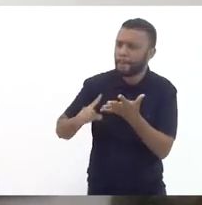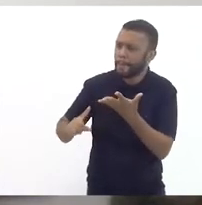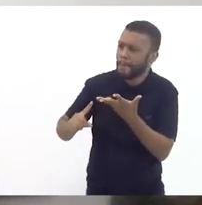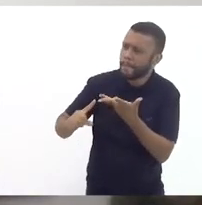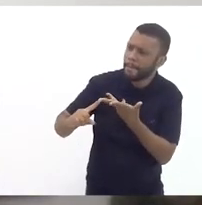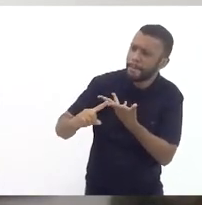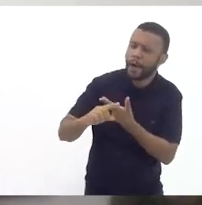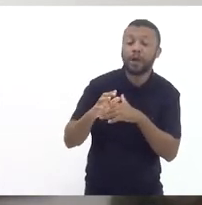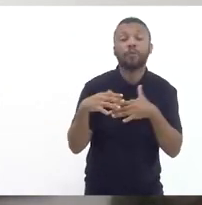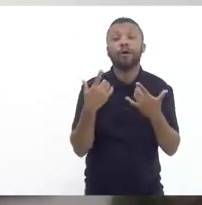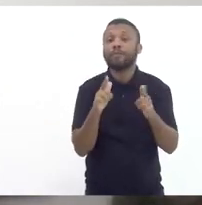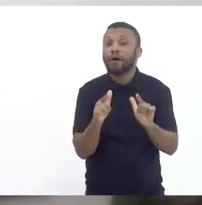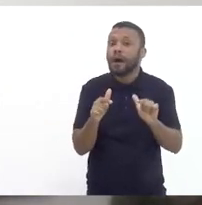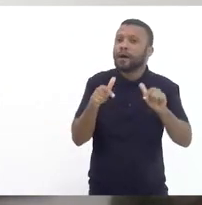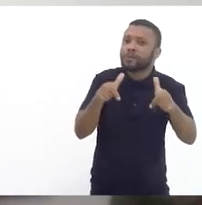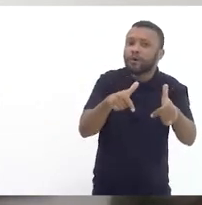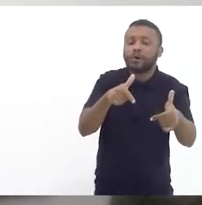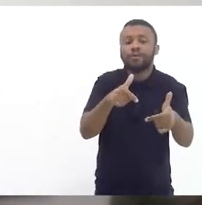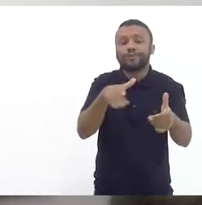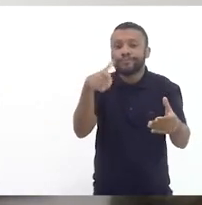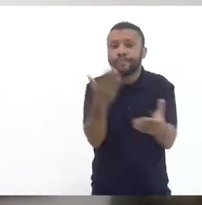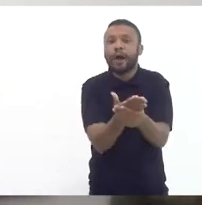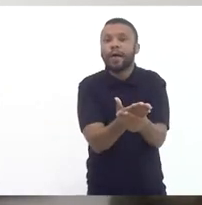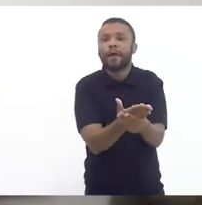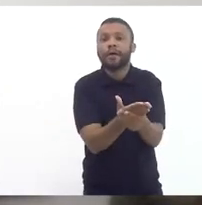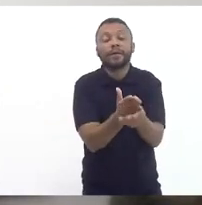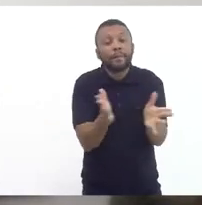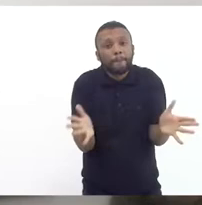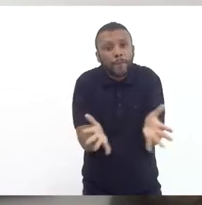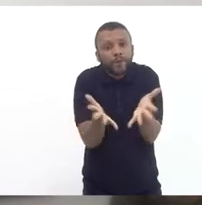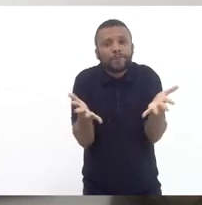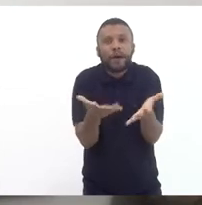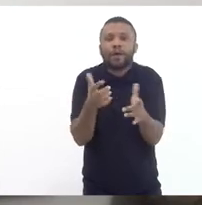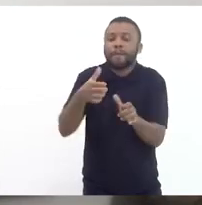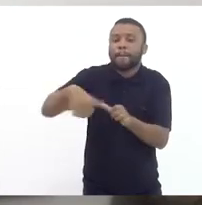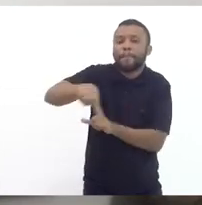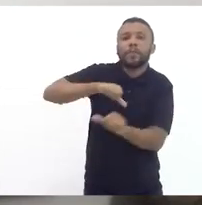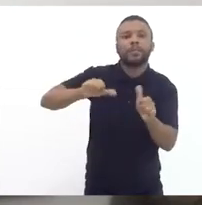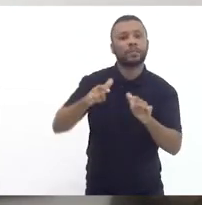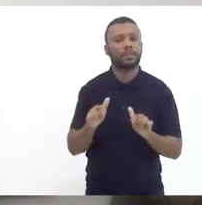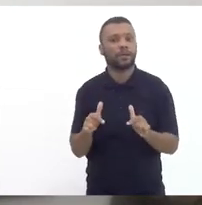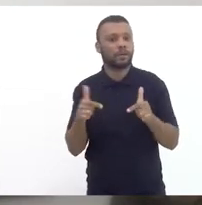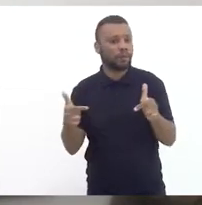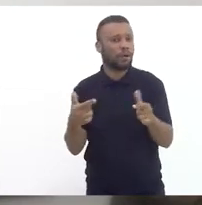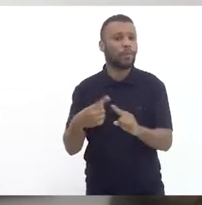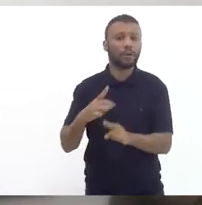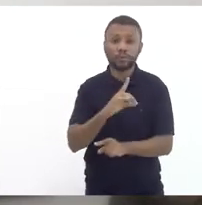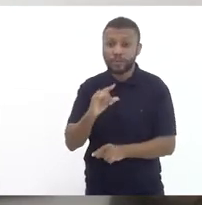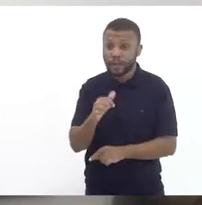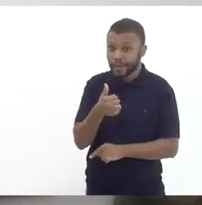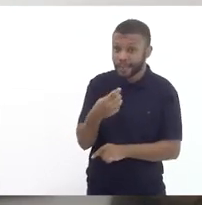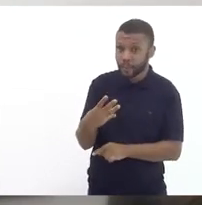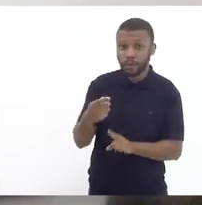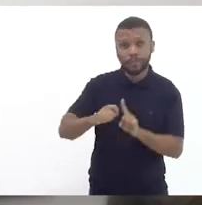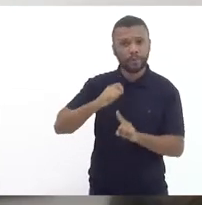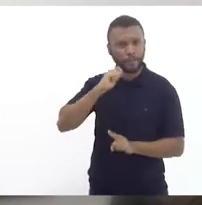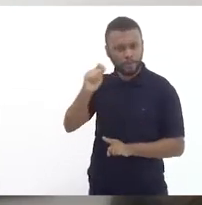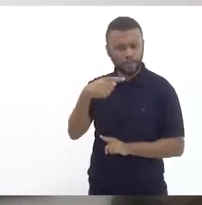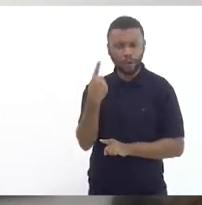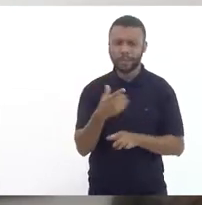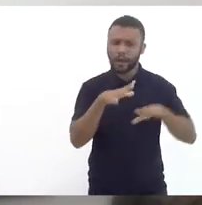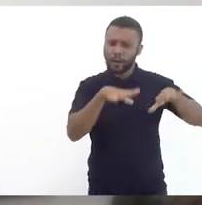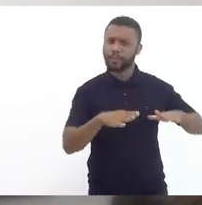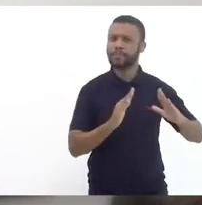pela secretaria que motivaram uma mudança de comportamento. Porque, no dia 14 de abril, enquanto nós estávamos em